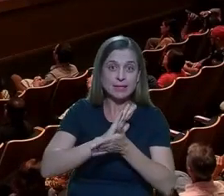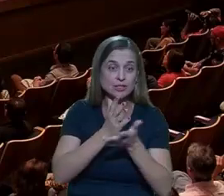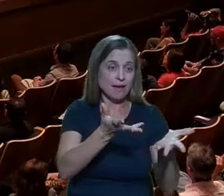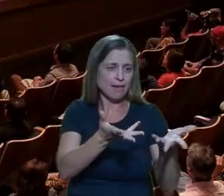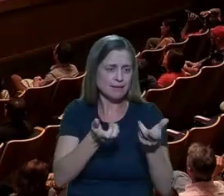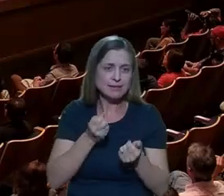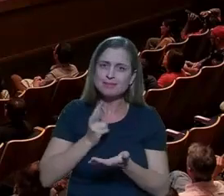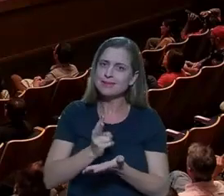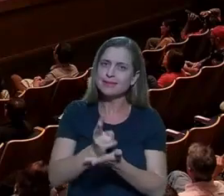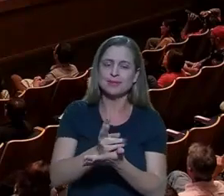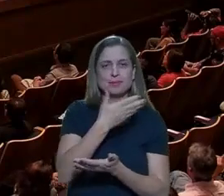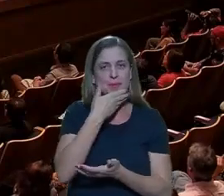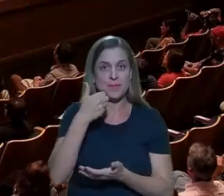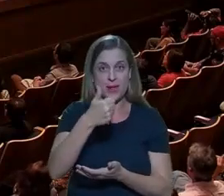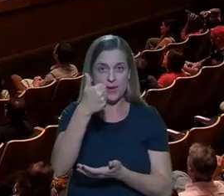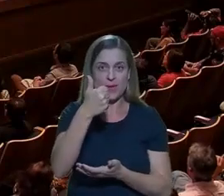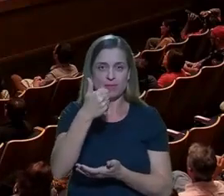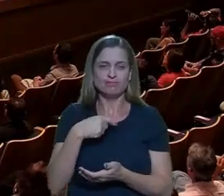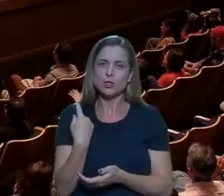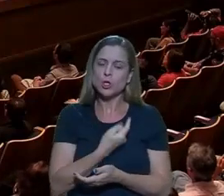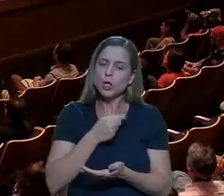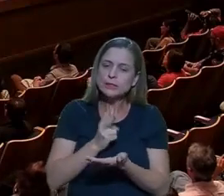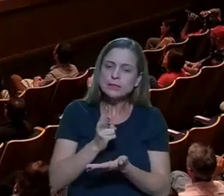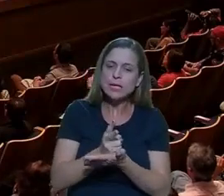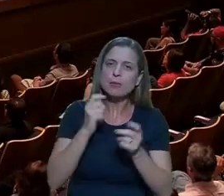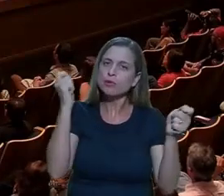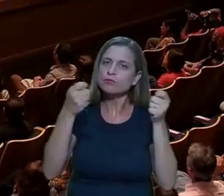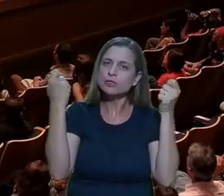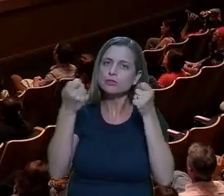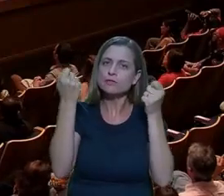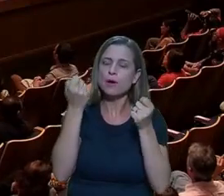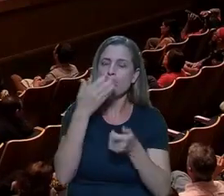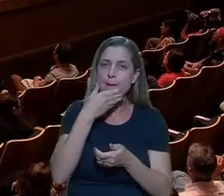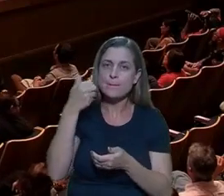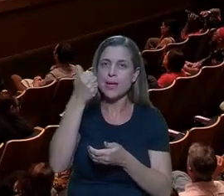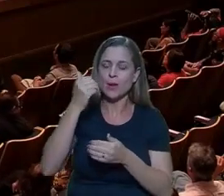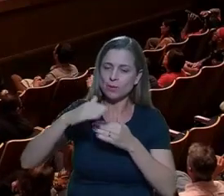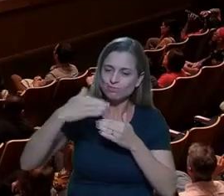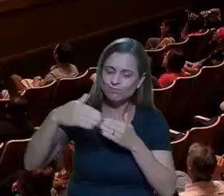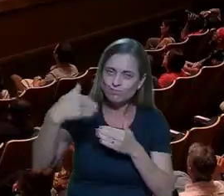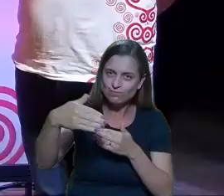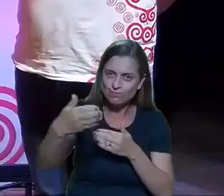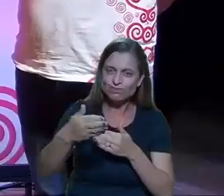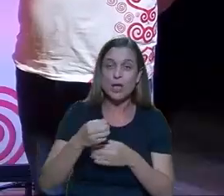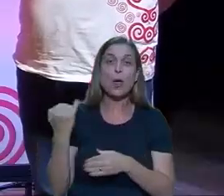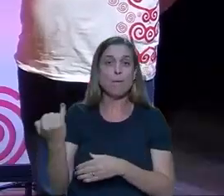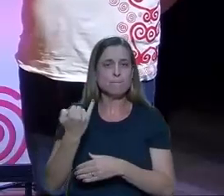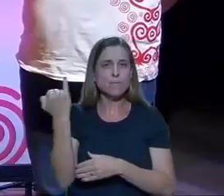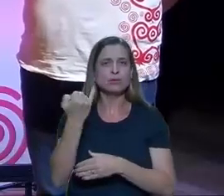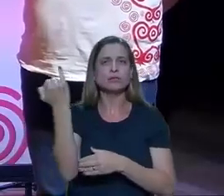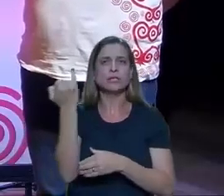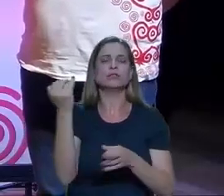cada vez melhor, e a gente também faz cada vez um festival melhor. Isso é muito importante para nós, porque essa relação